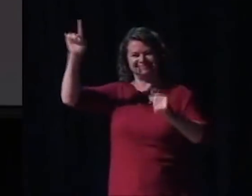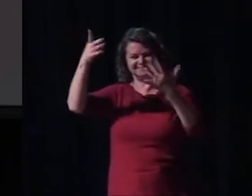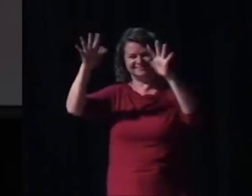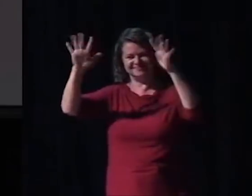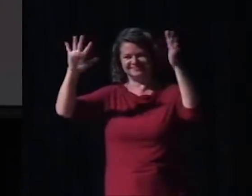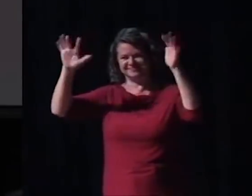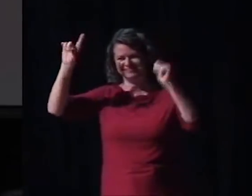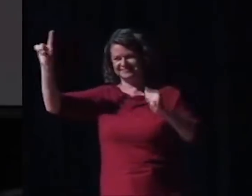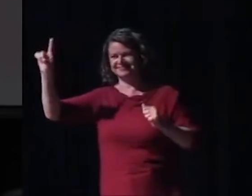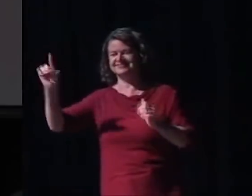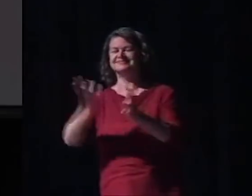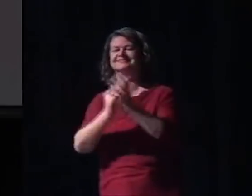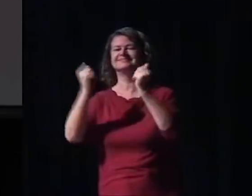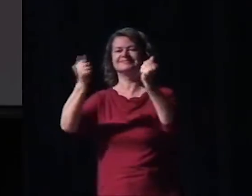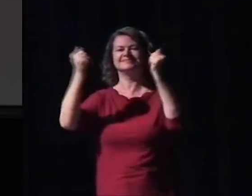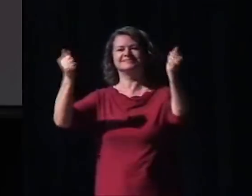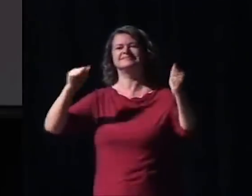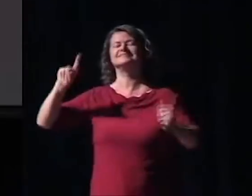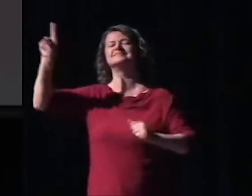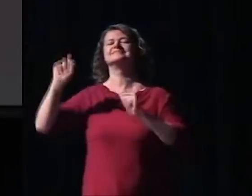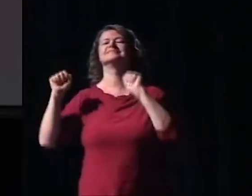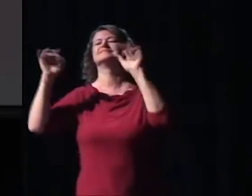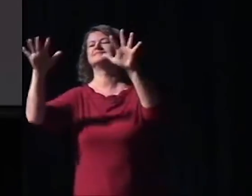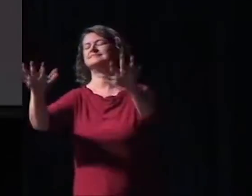Aleluia. Deus abençoe.